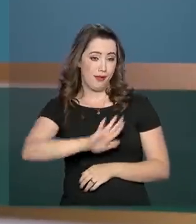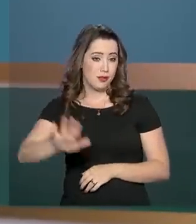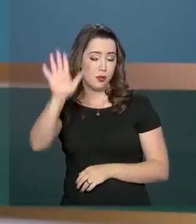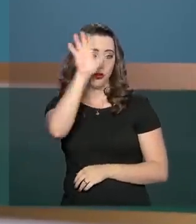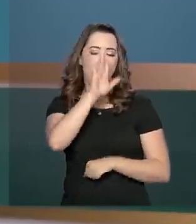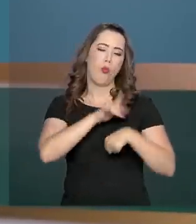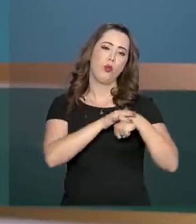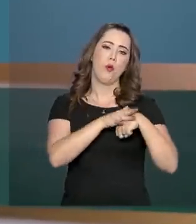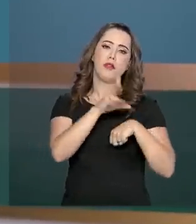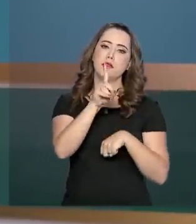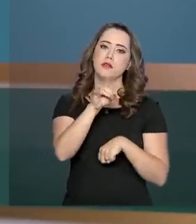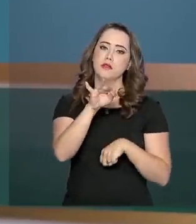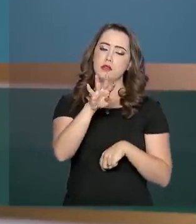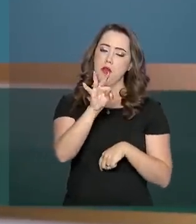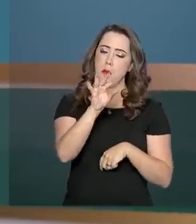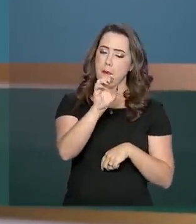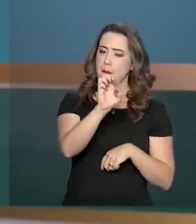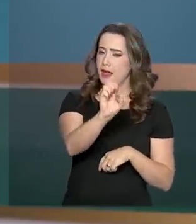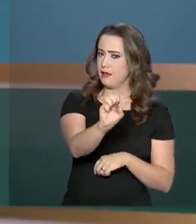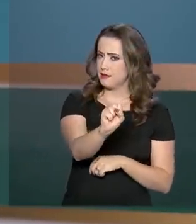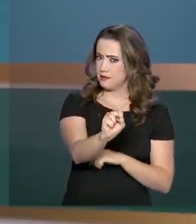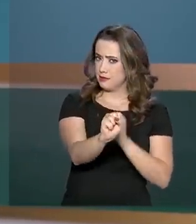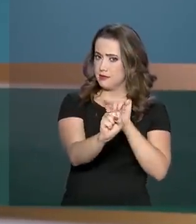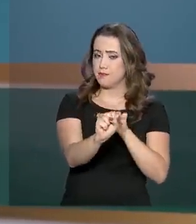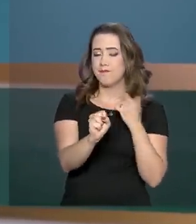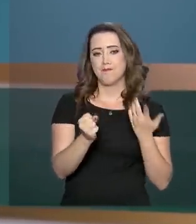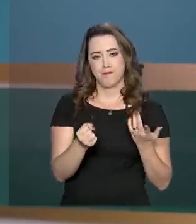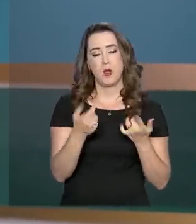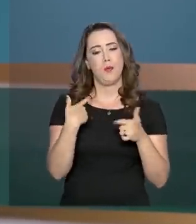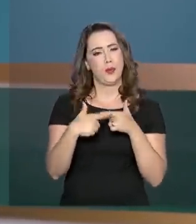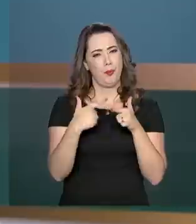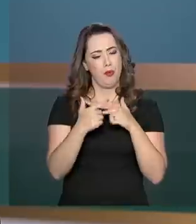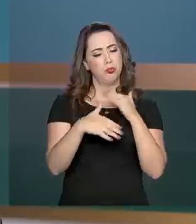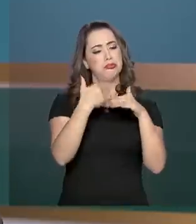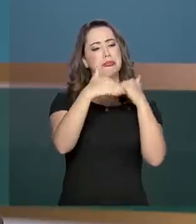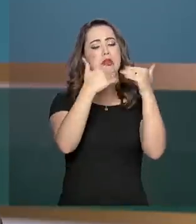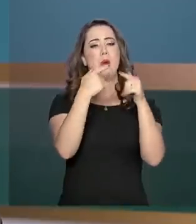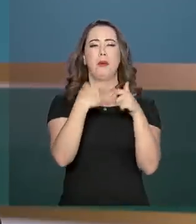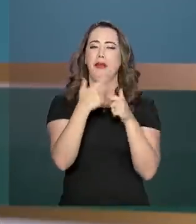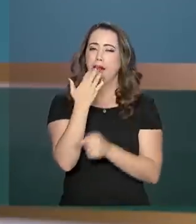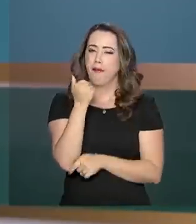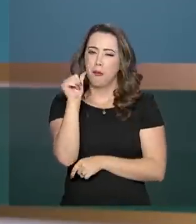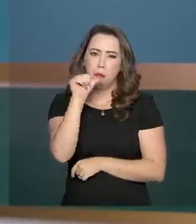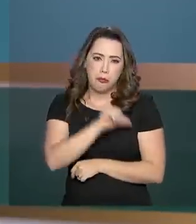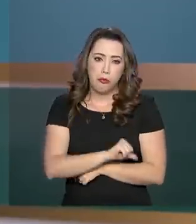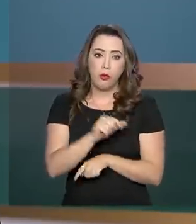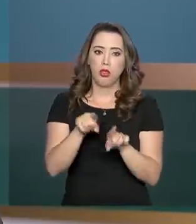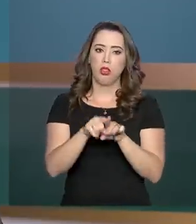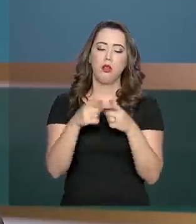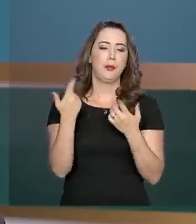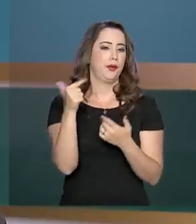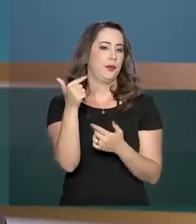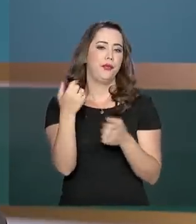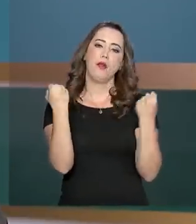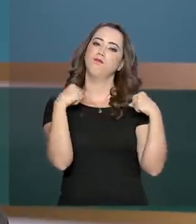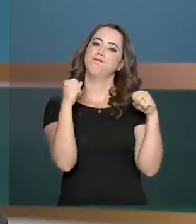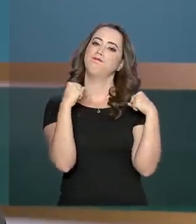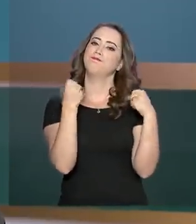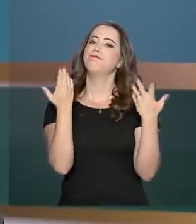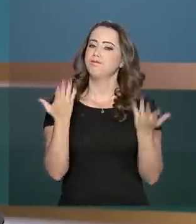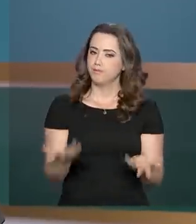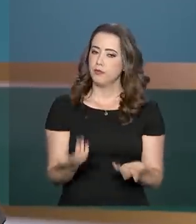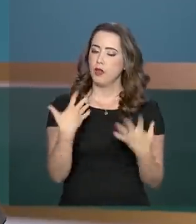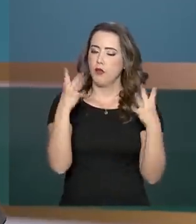É uma doença que vem aumentando em todo o mundo em decorrência da má alimentação e do sedentarismo. De São Paulo, o repórter Ricardo